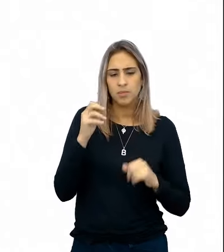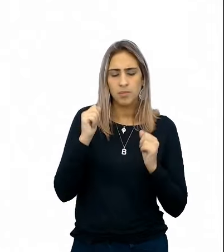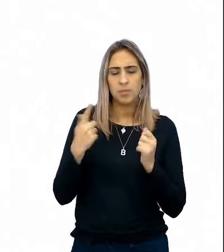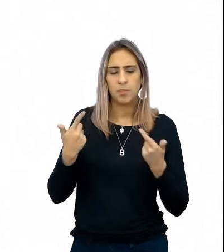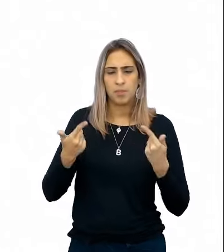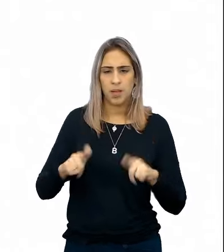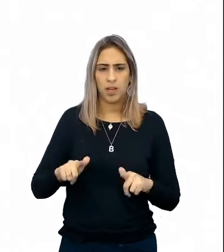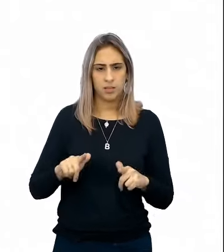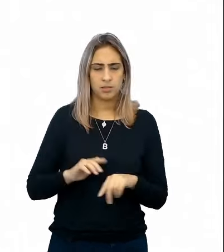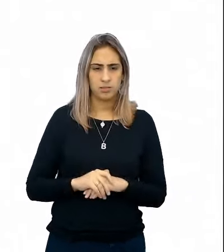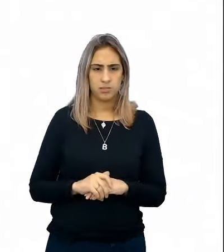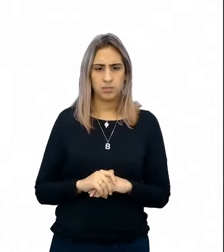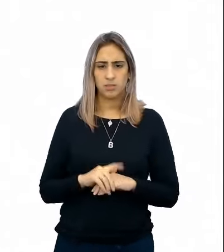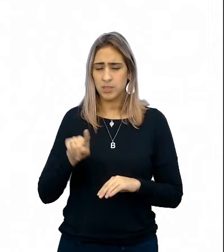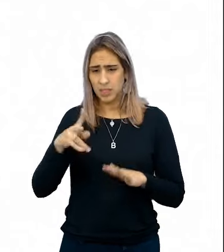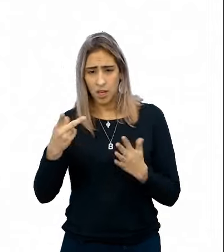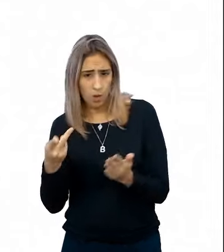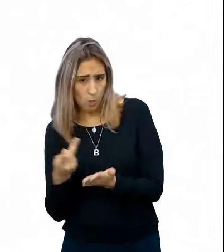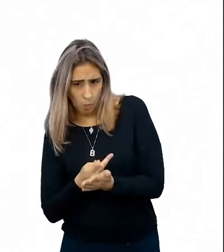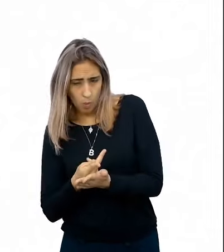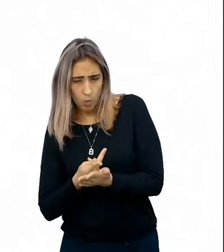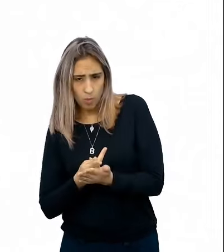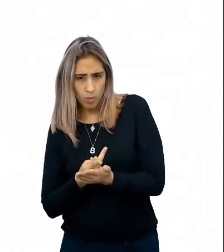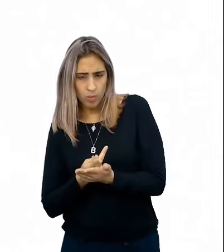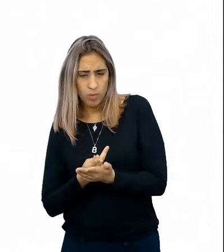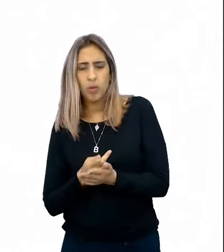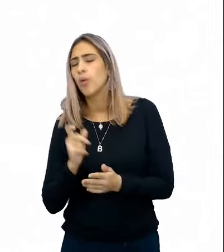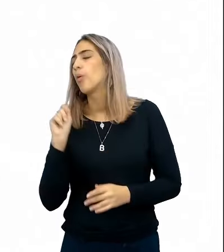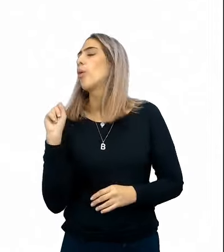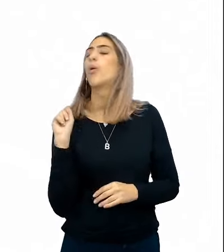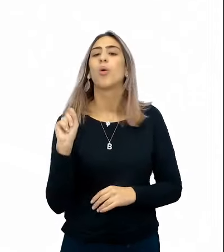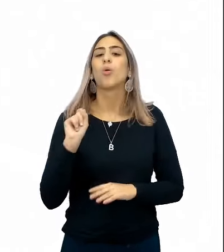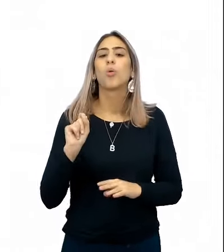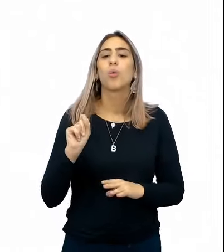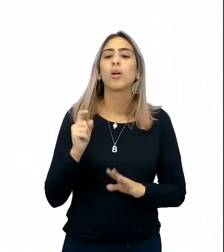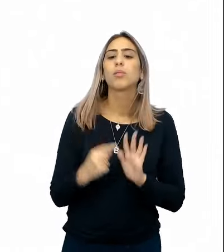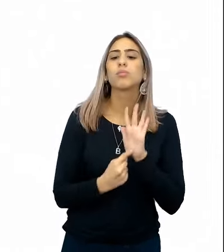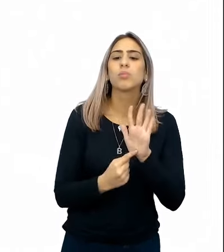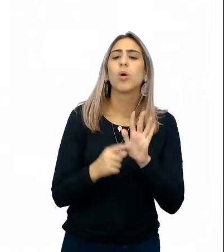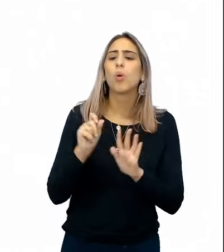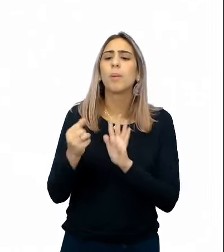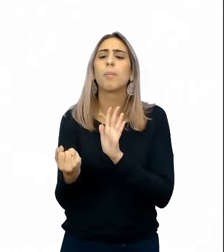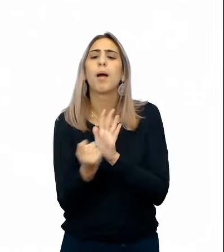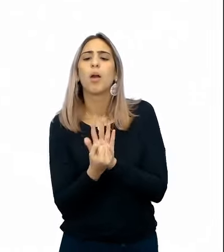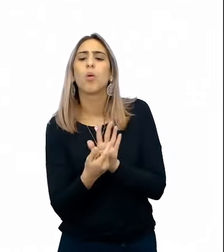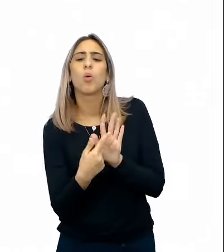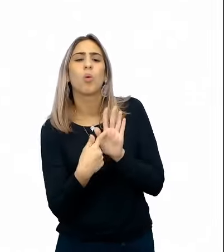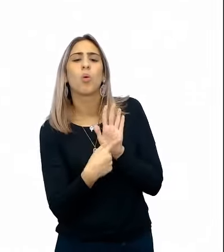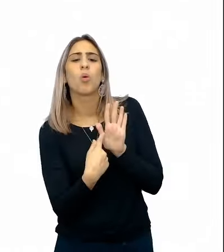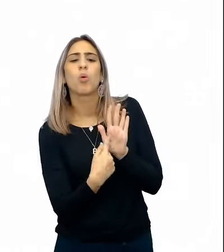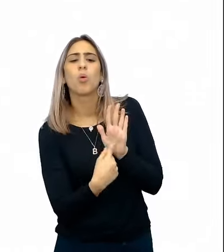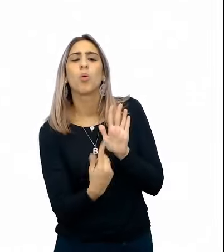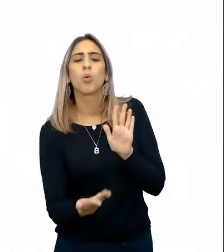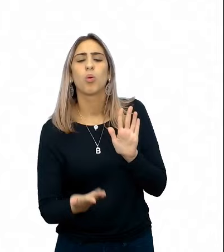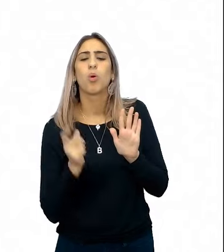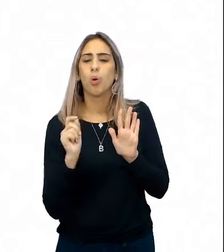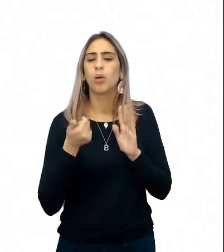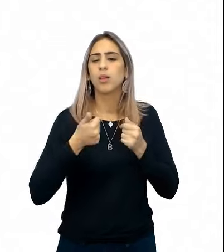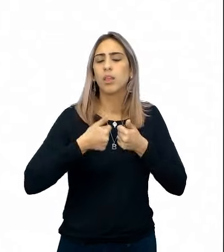mas se errou, o que apontou, o que marcou nesse erro? O que